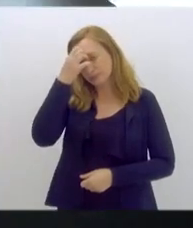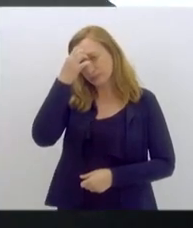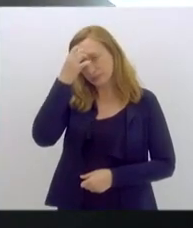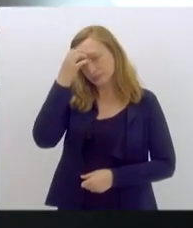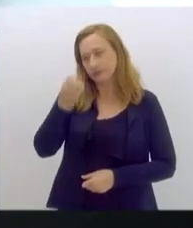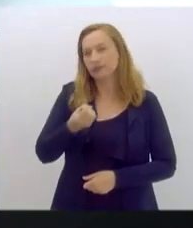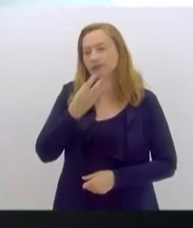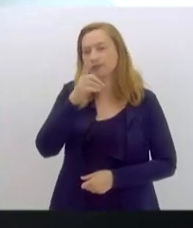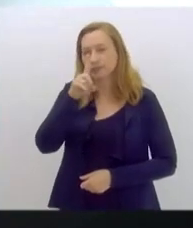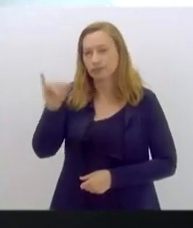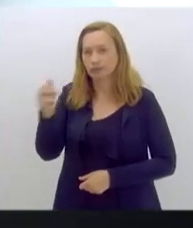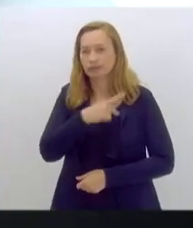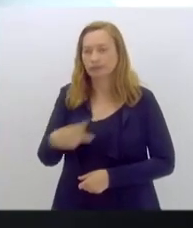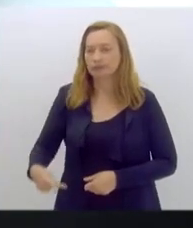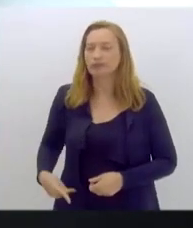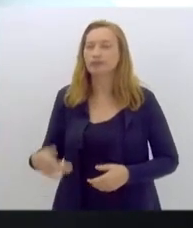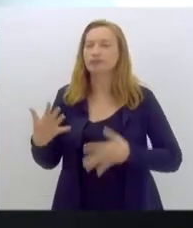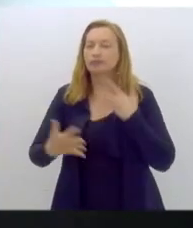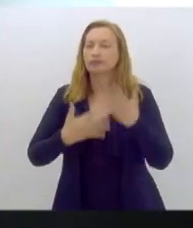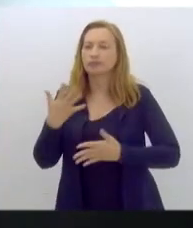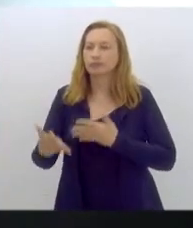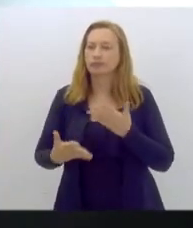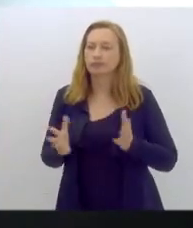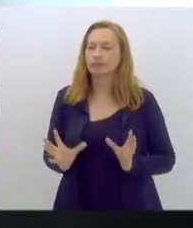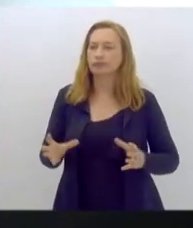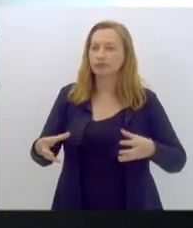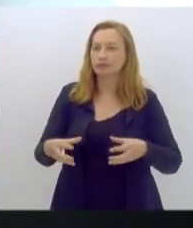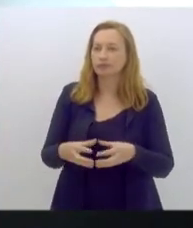prazer mais uma vez tá nessa comissão